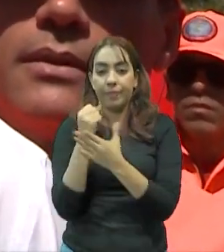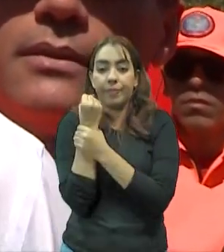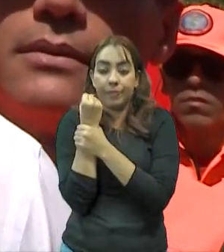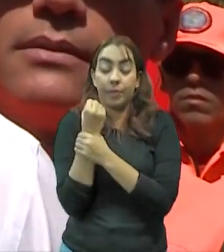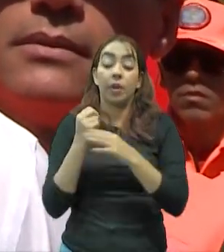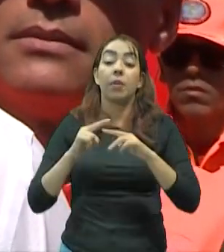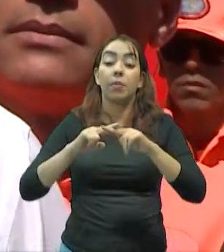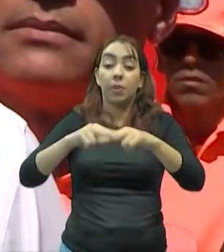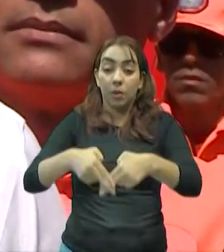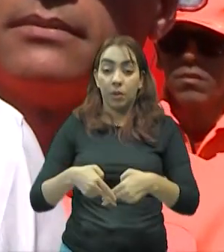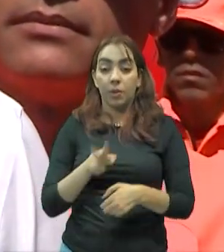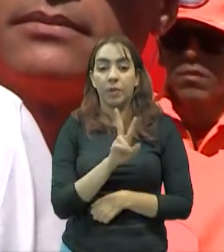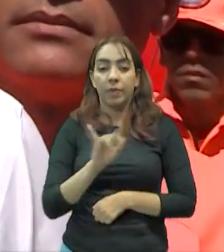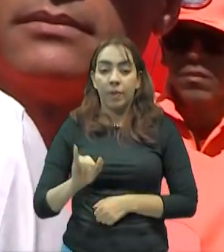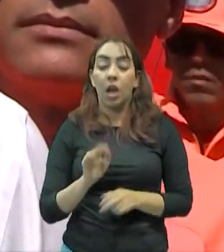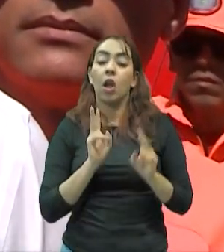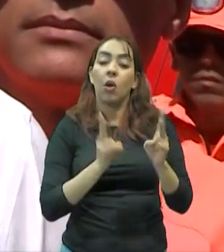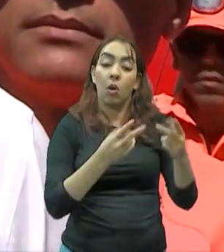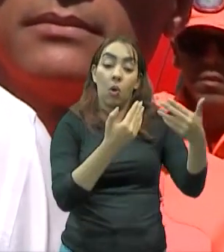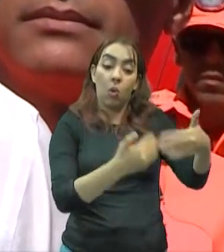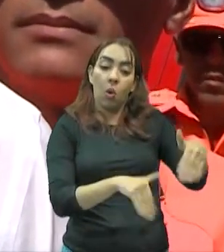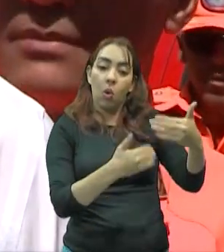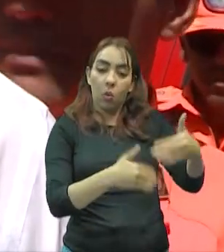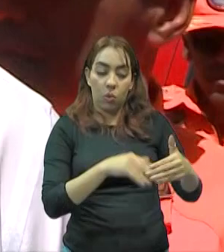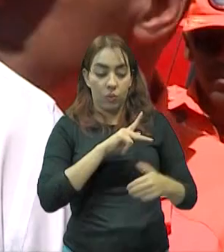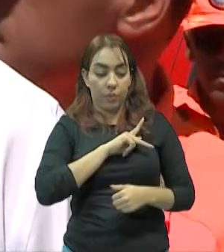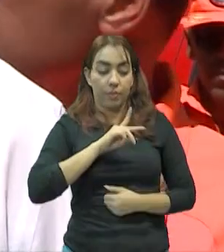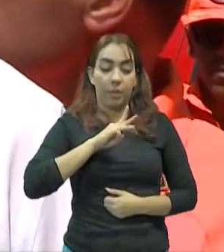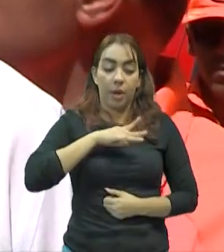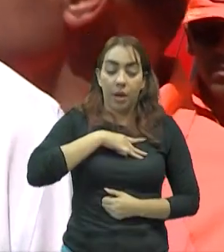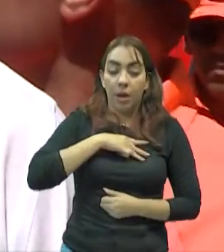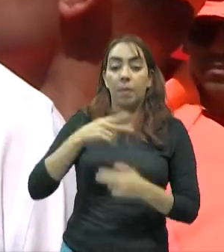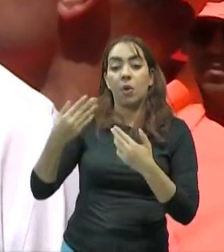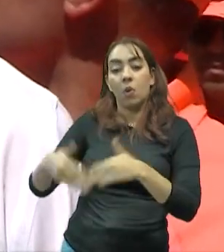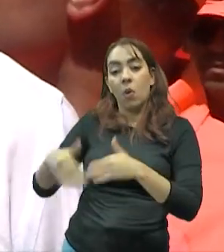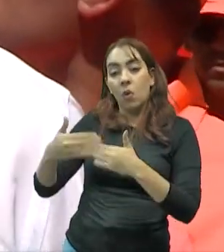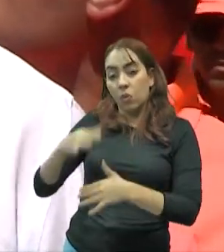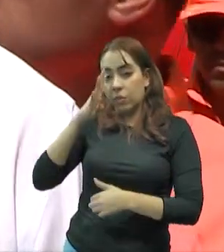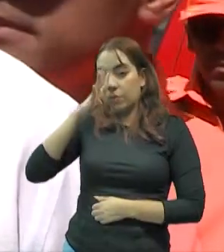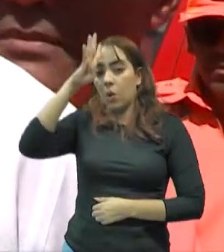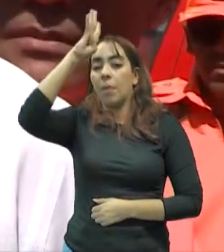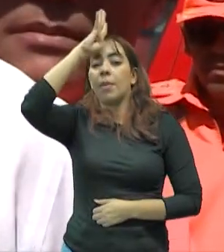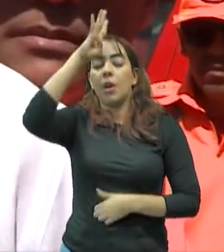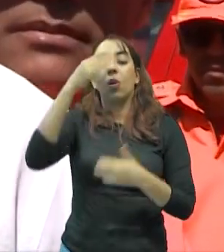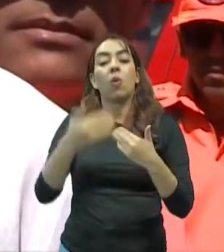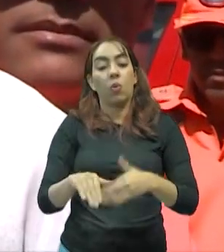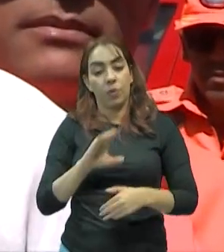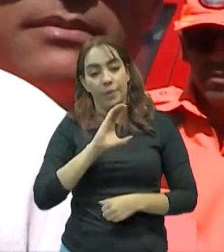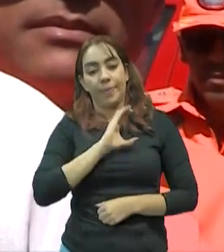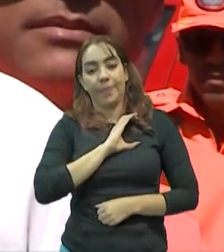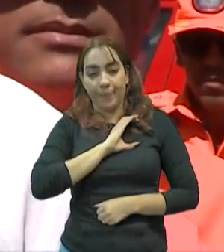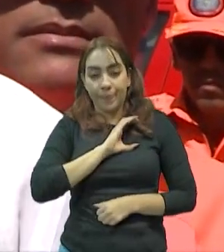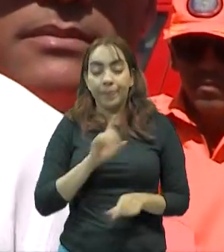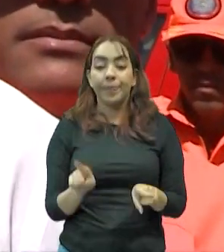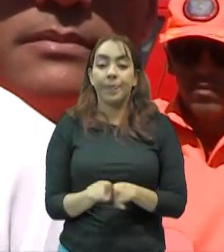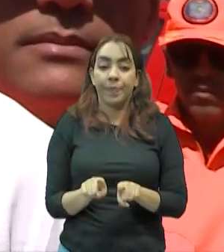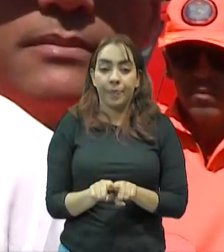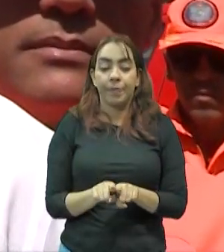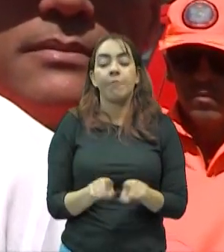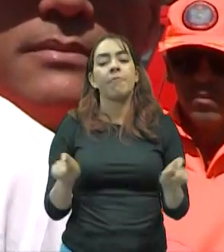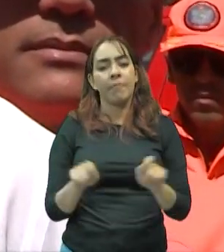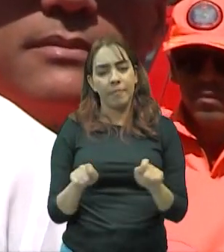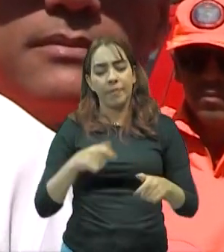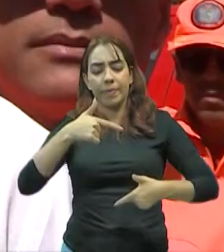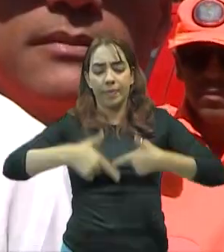fazendo concurso paraa Polícia Militar concurso para o corpo de bombeiros concurso paraa Polícia Civil e ao mesmo tempo dando condições de trabalho para que esses